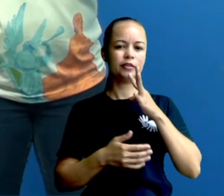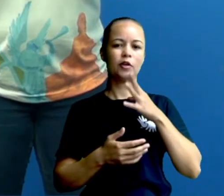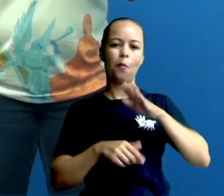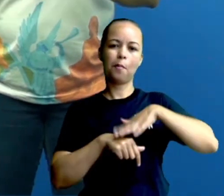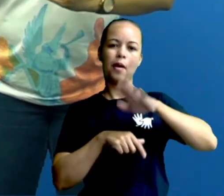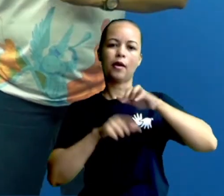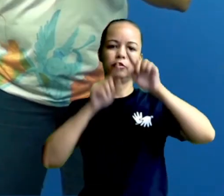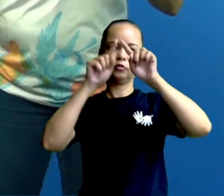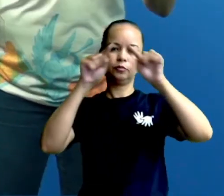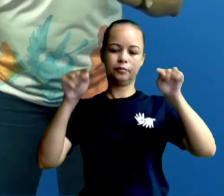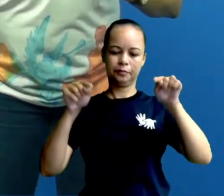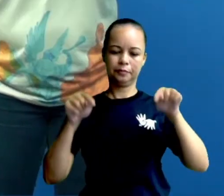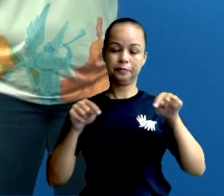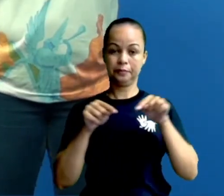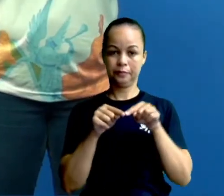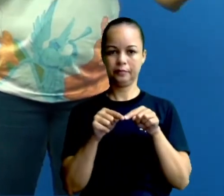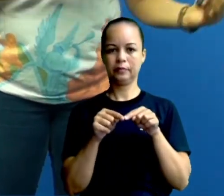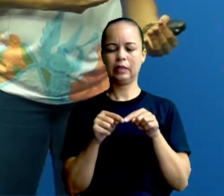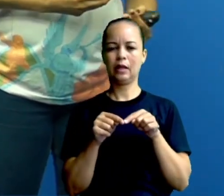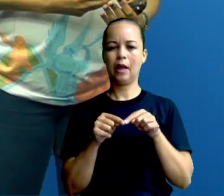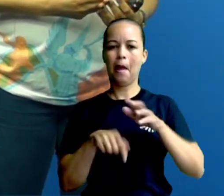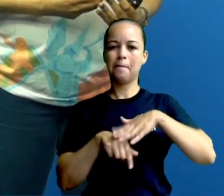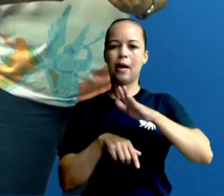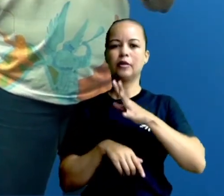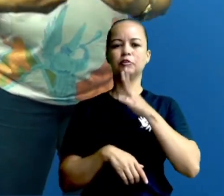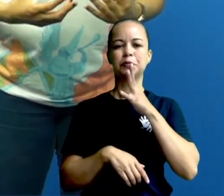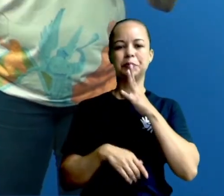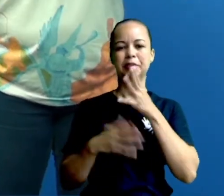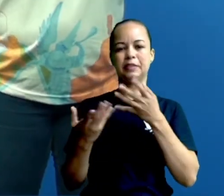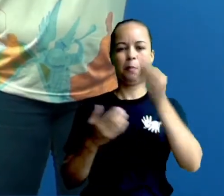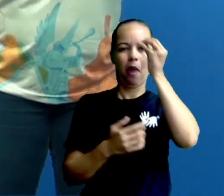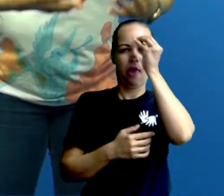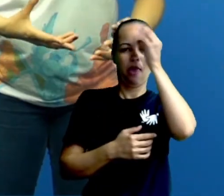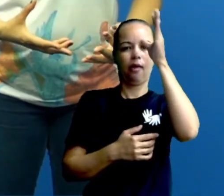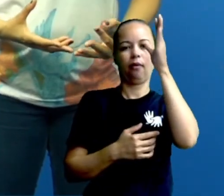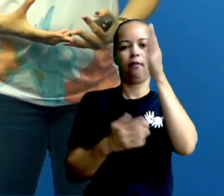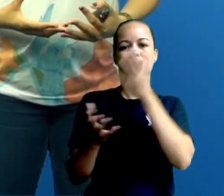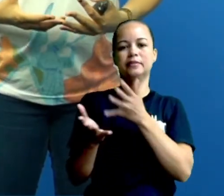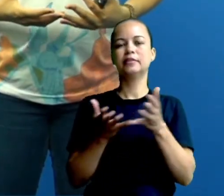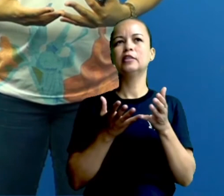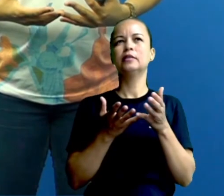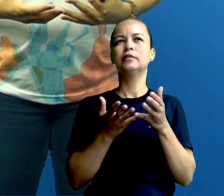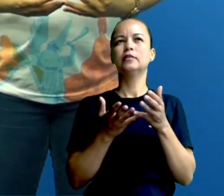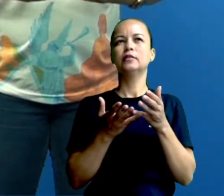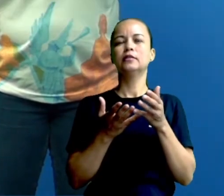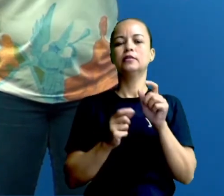polígonos, trazendo aí mais conhecimentos ainda sobre